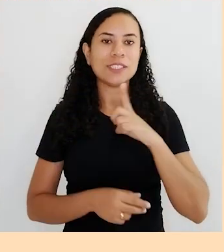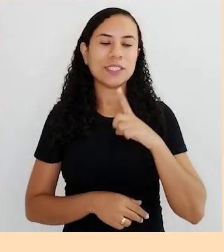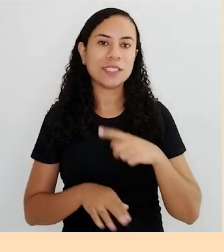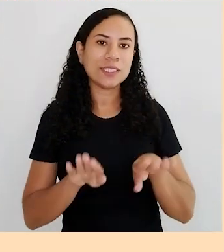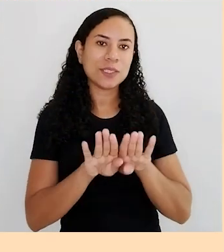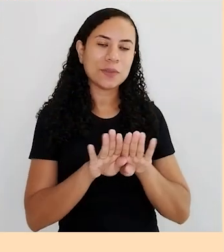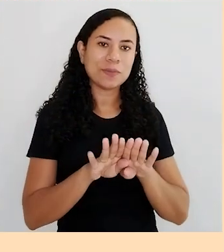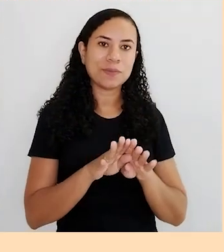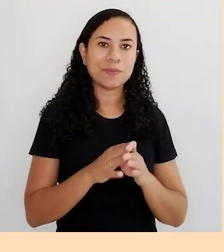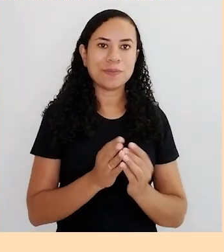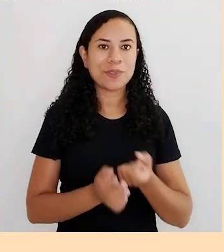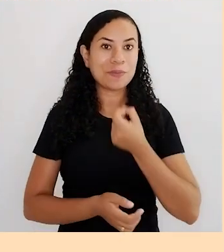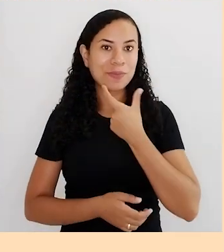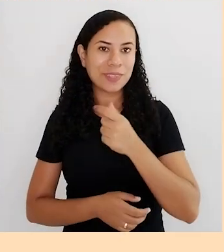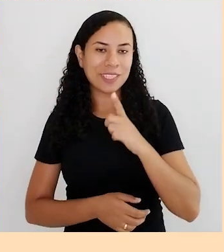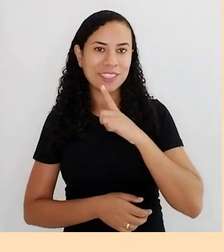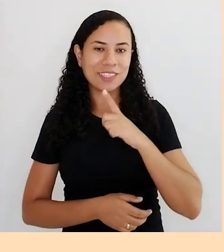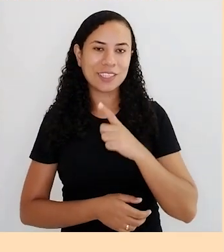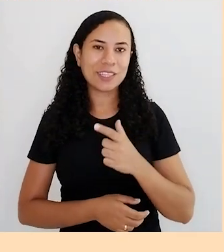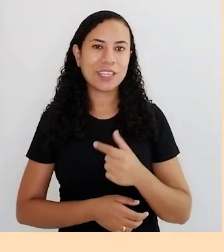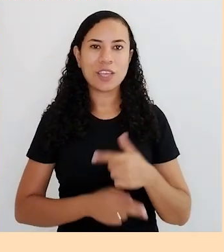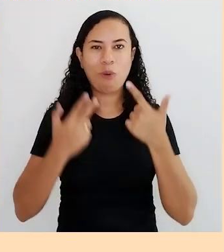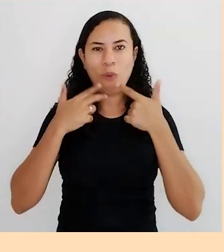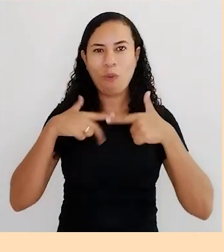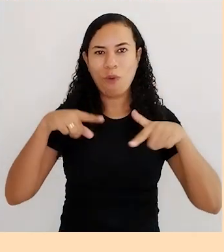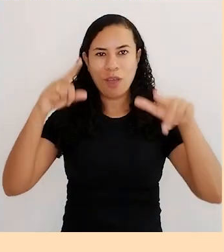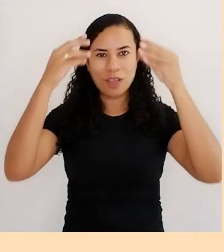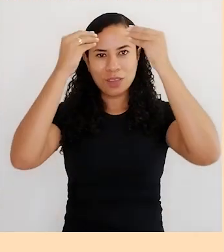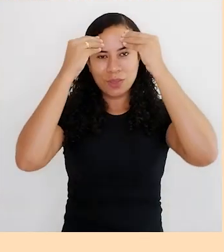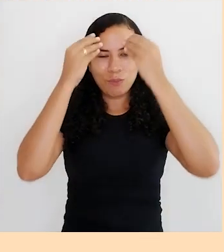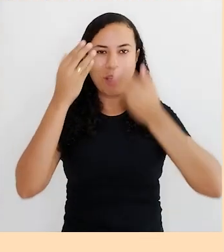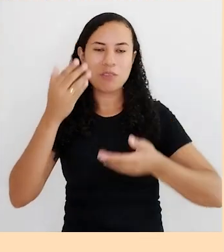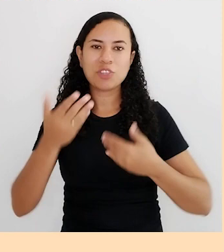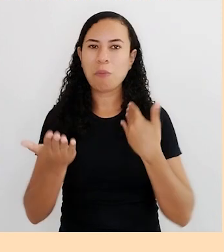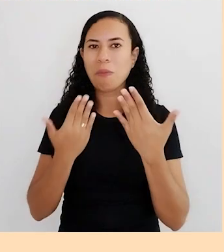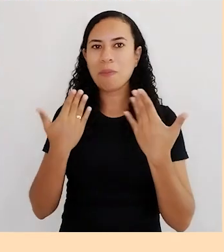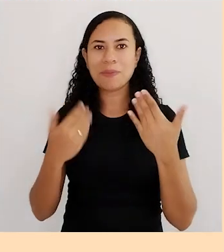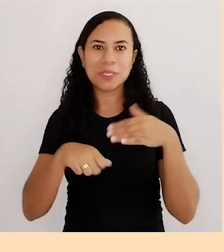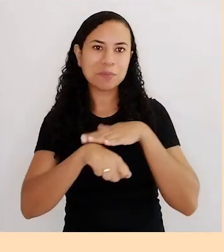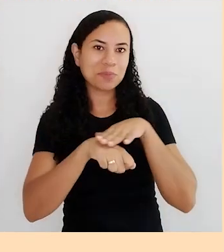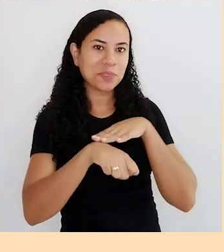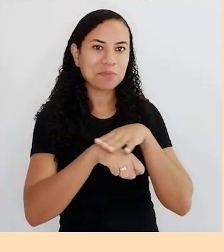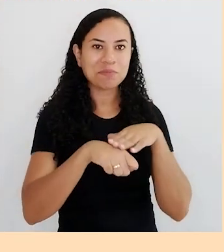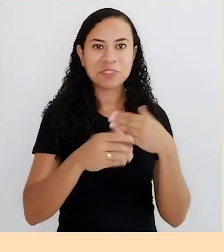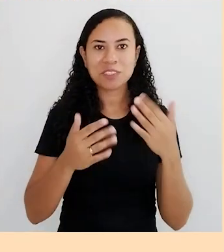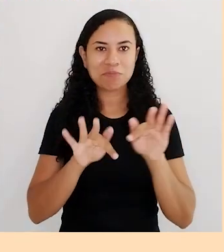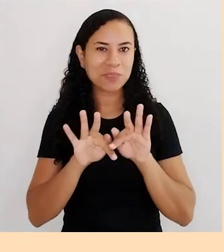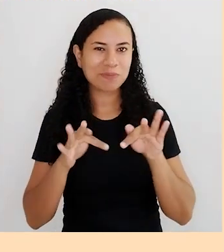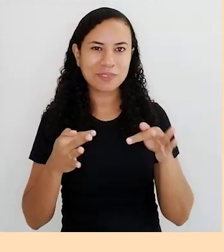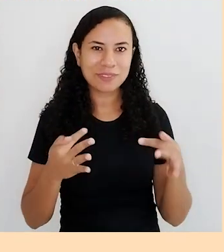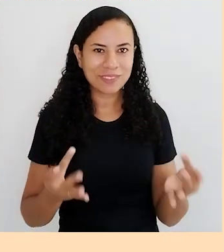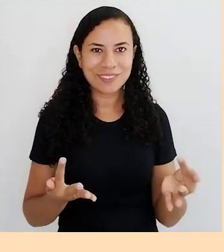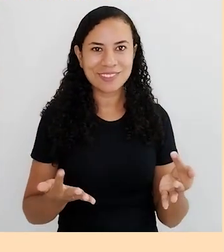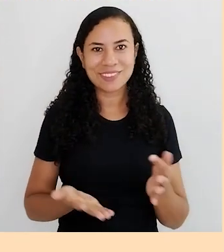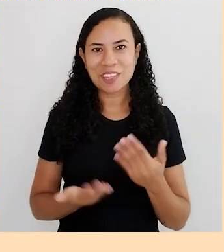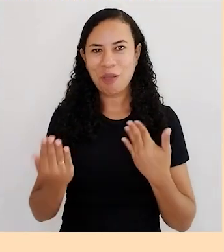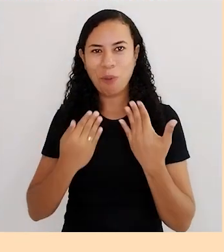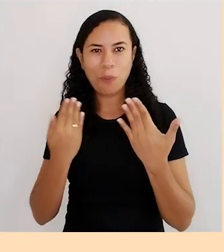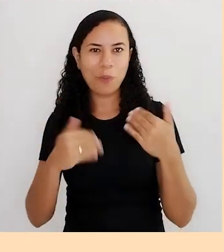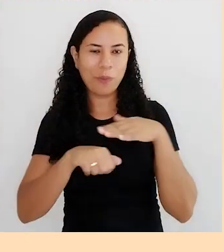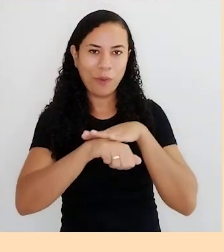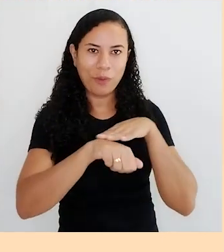uma linguagem prosaica, é como se ele estivesse realmente ali batendo um papo, ele estivesse a conversar